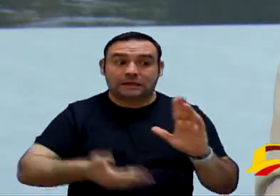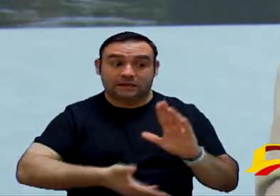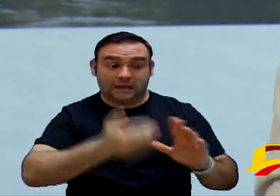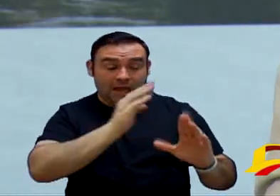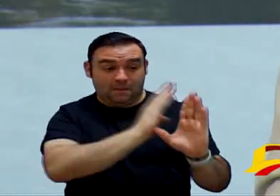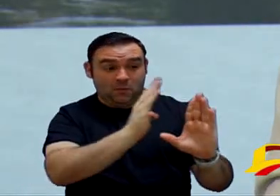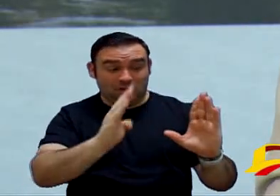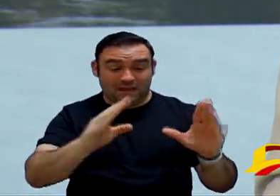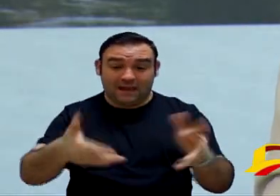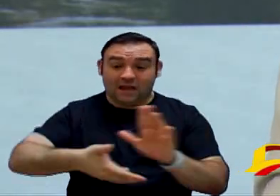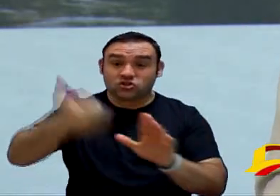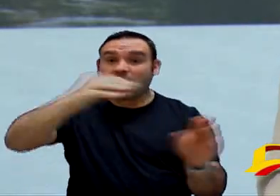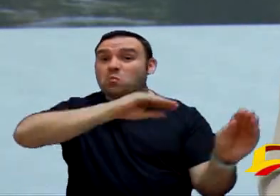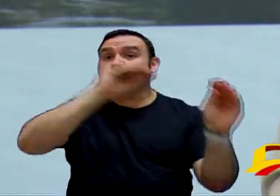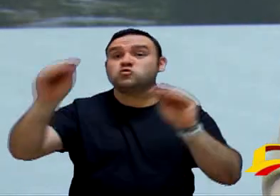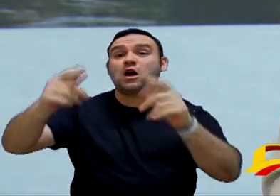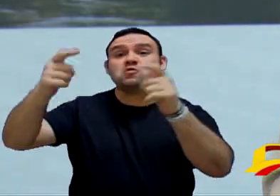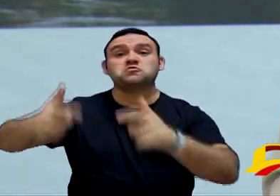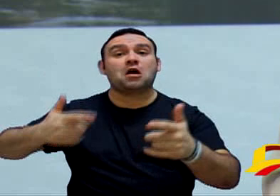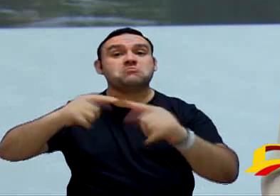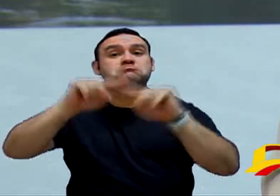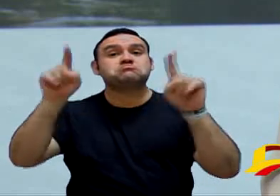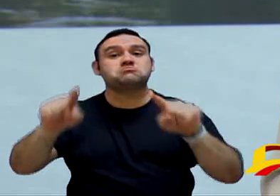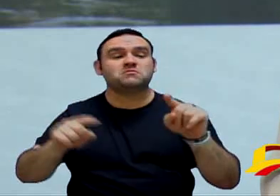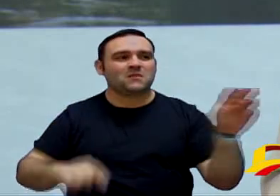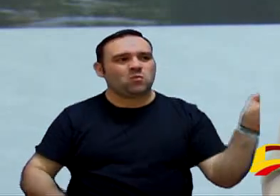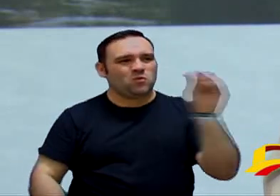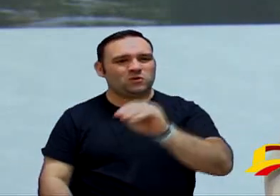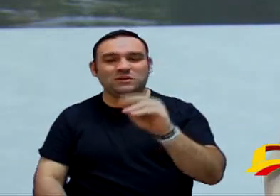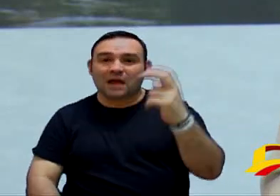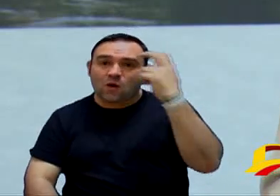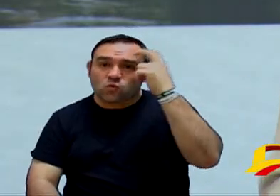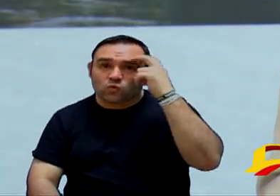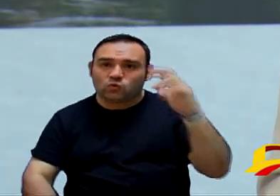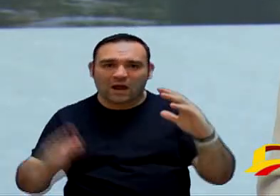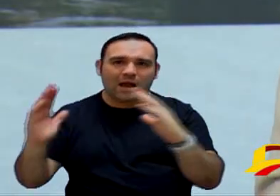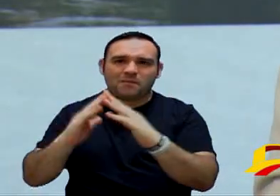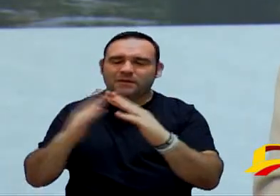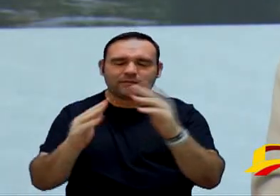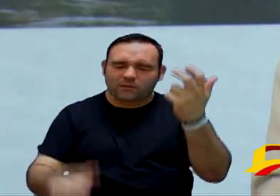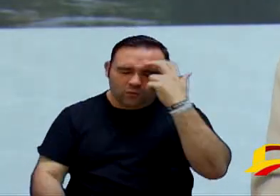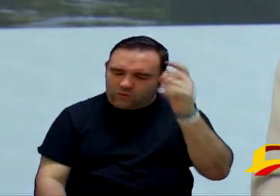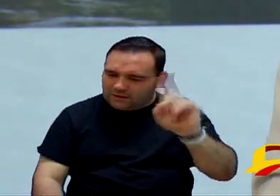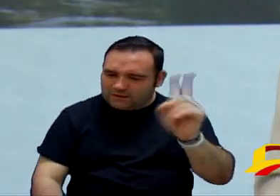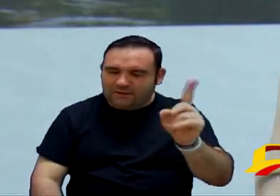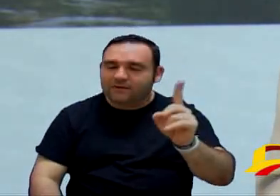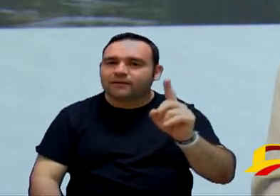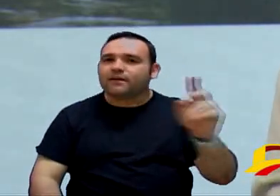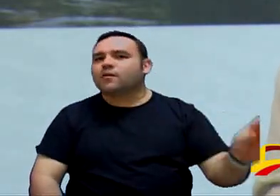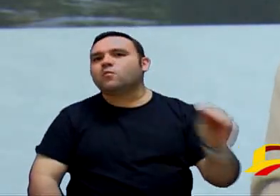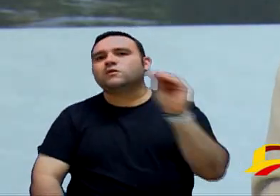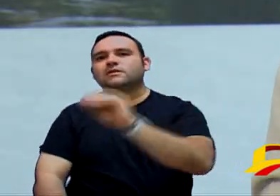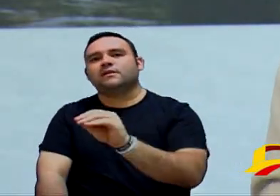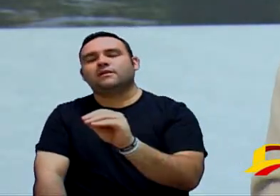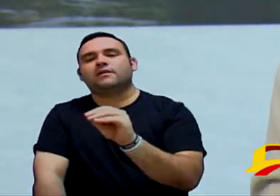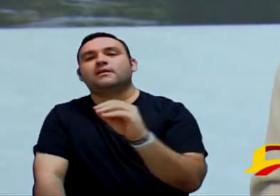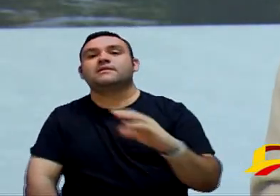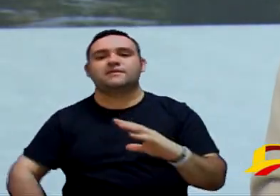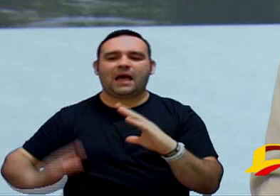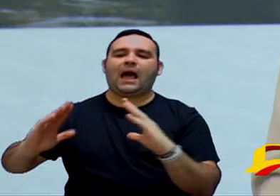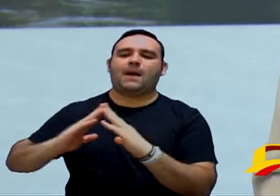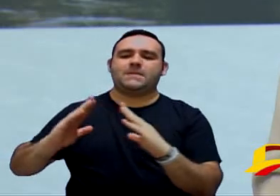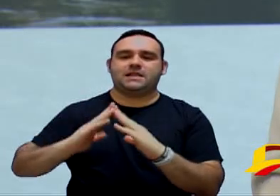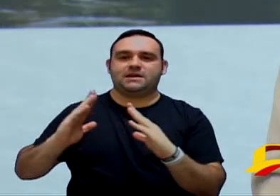a biblioteca infantil de lá para se colocar na cultura e habitação cultura não se colocar a